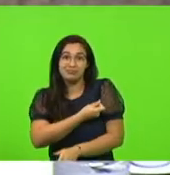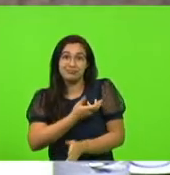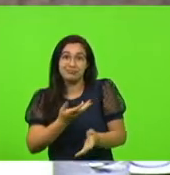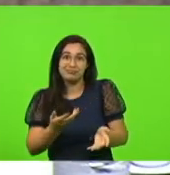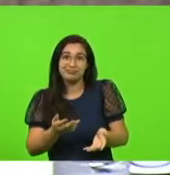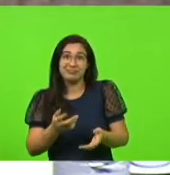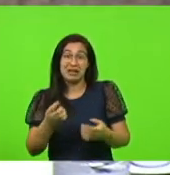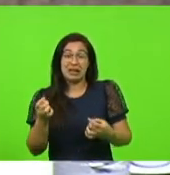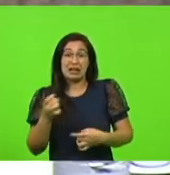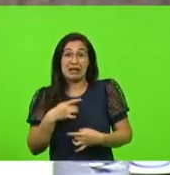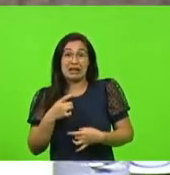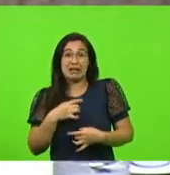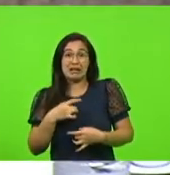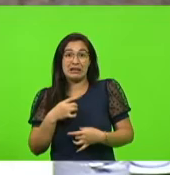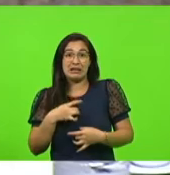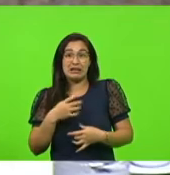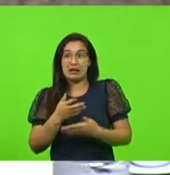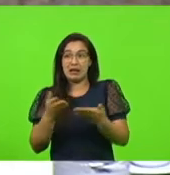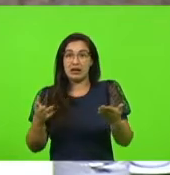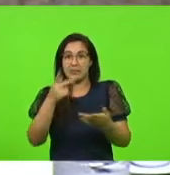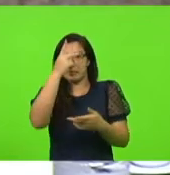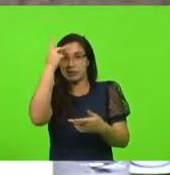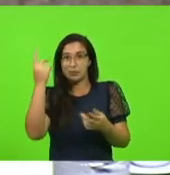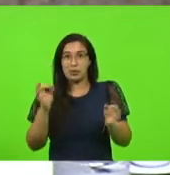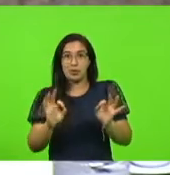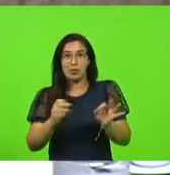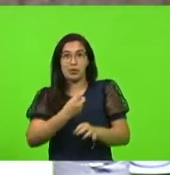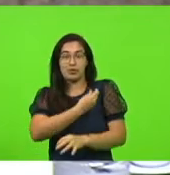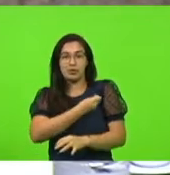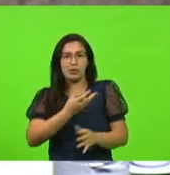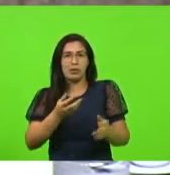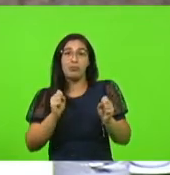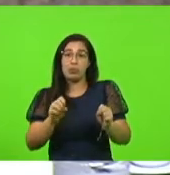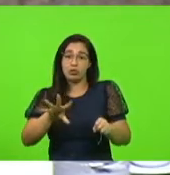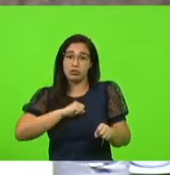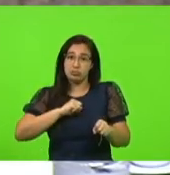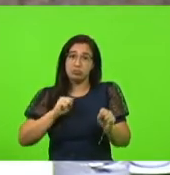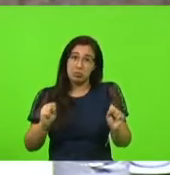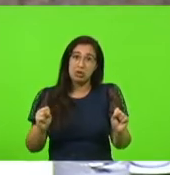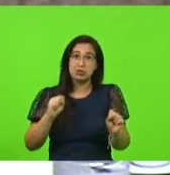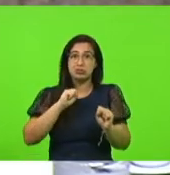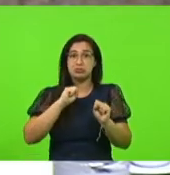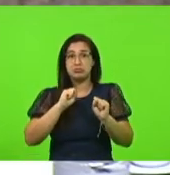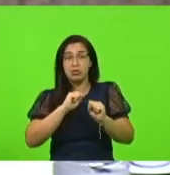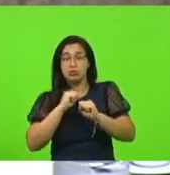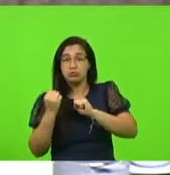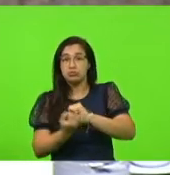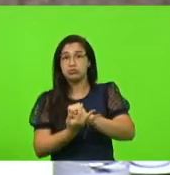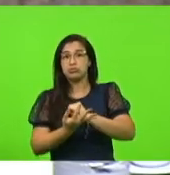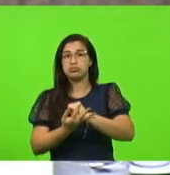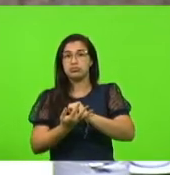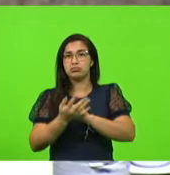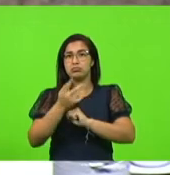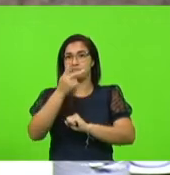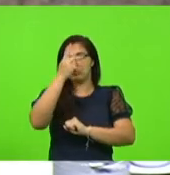com medo do não vacinado. Ela pode se contaminar? Sim, verdade, ela pode se contaminar. Inclusive, quem trouxe